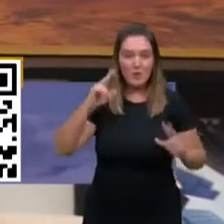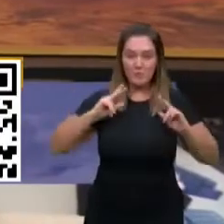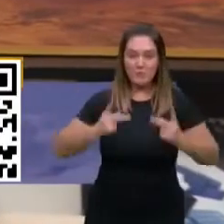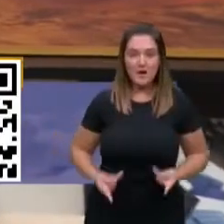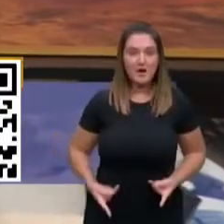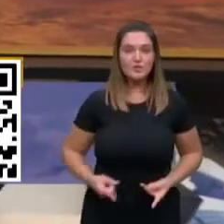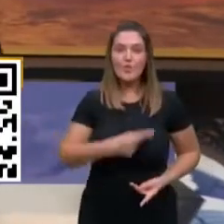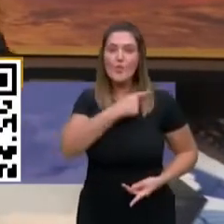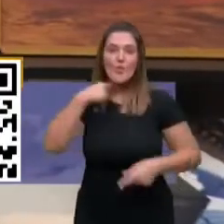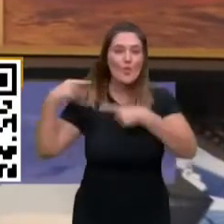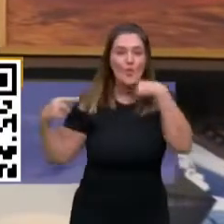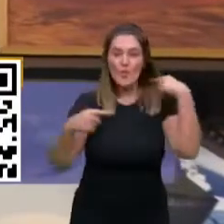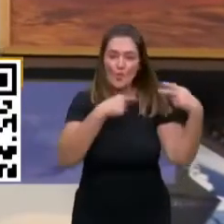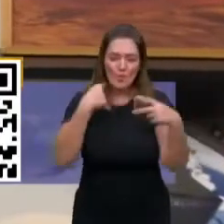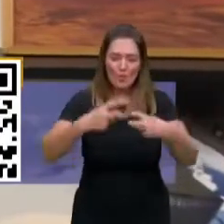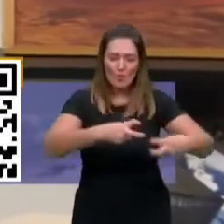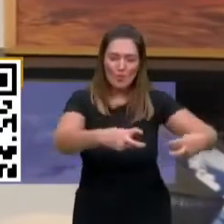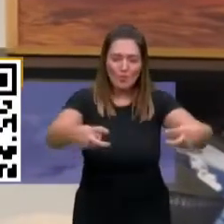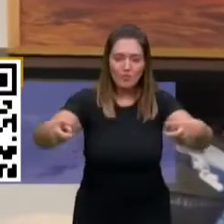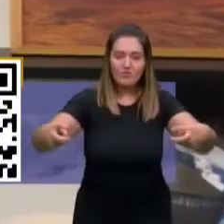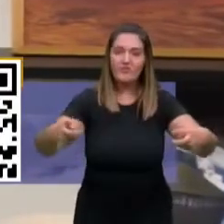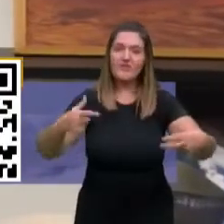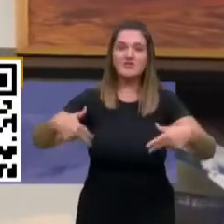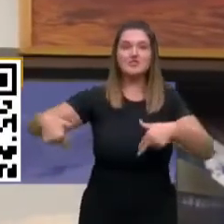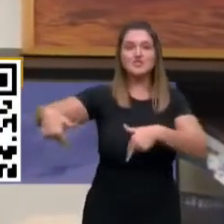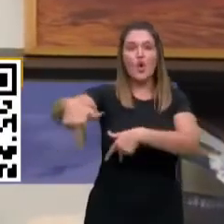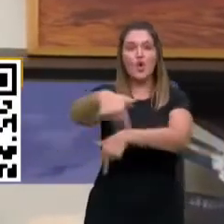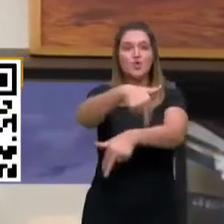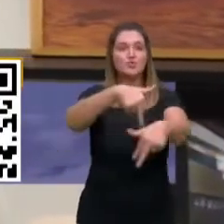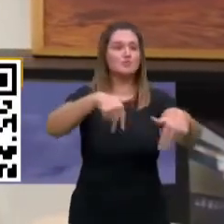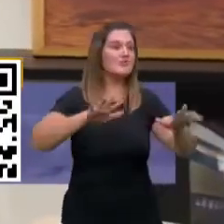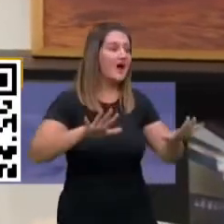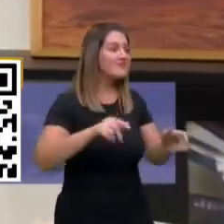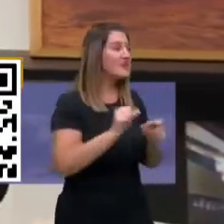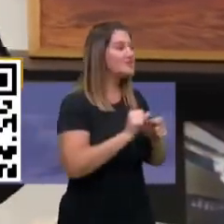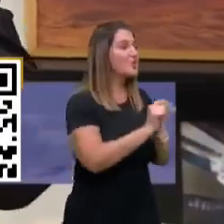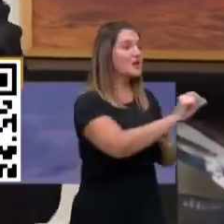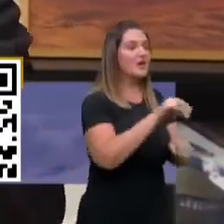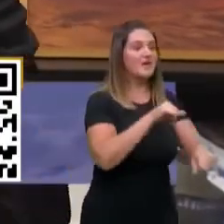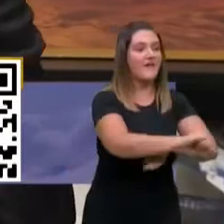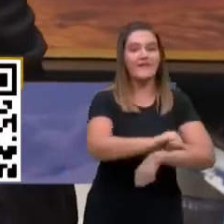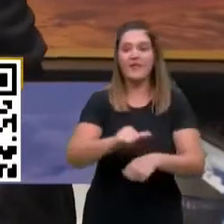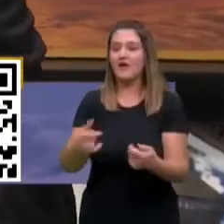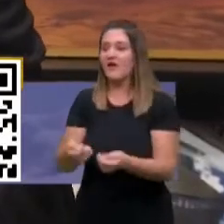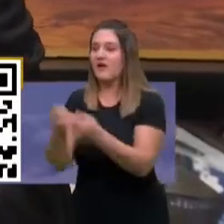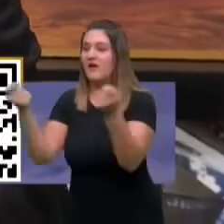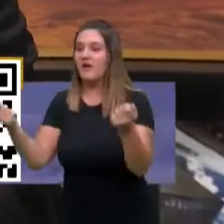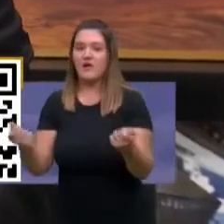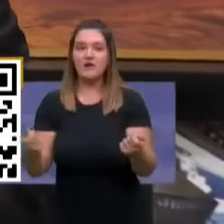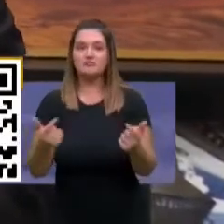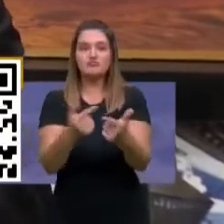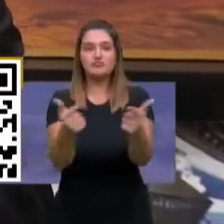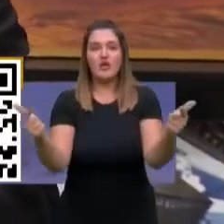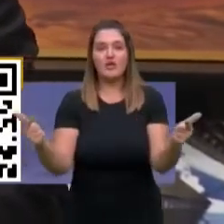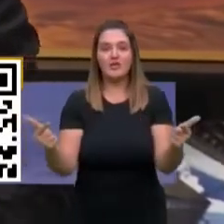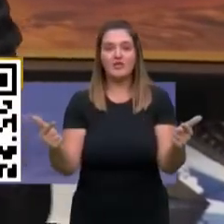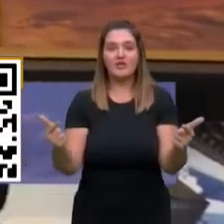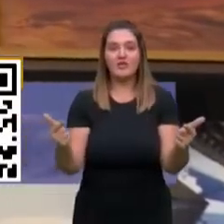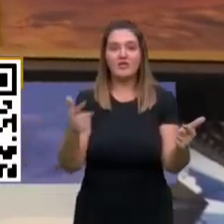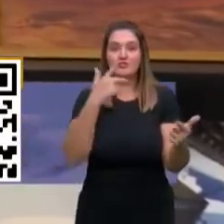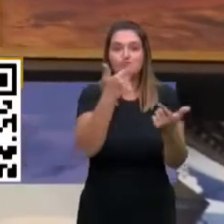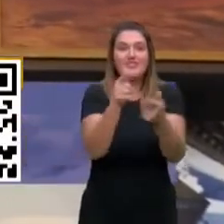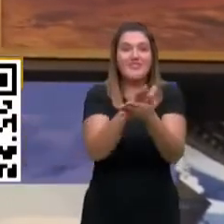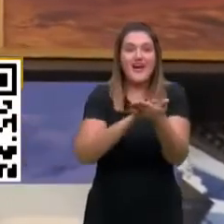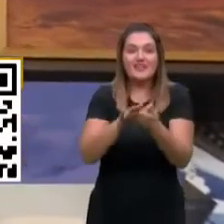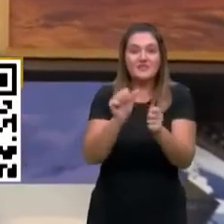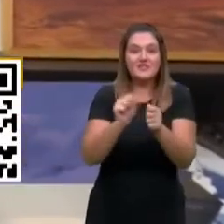maus ficarão aqui soltos do ponto de vista literal, porém presos do ponto de vista circunstancial. Entendeu? Porque o